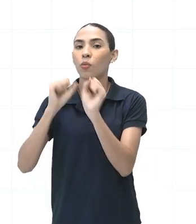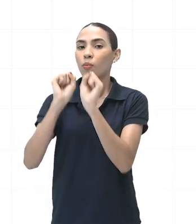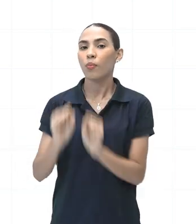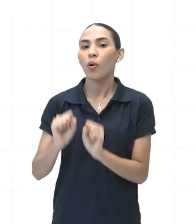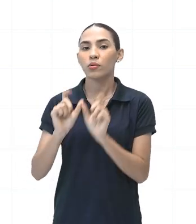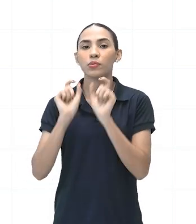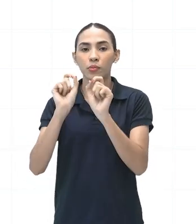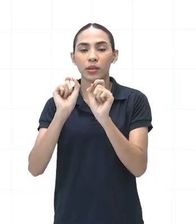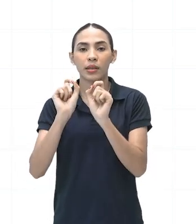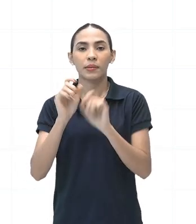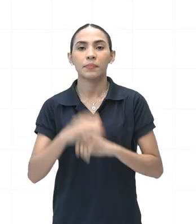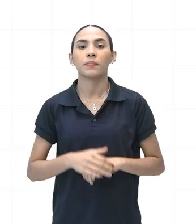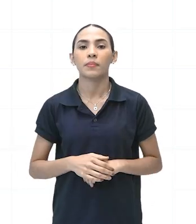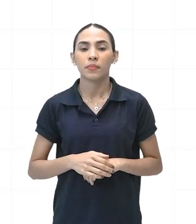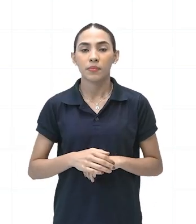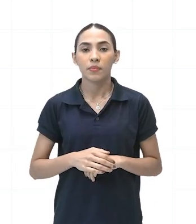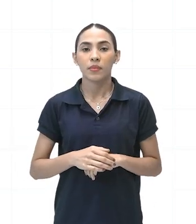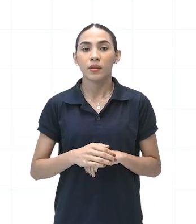posso